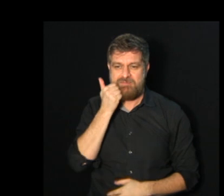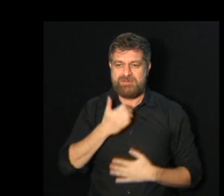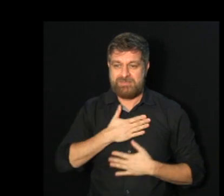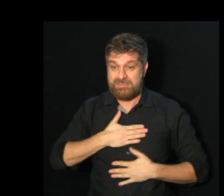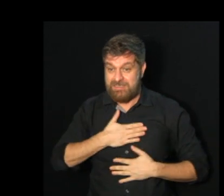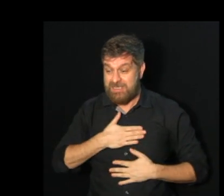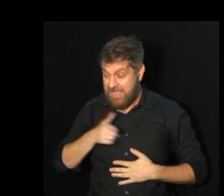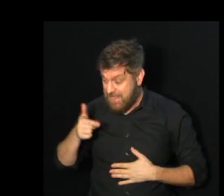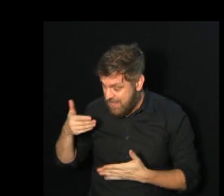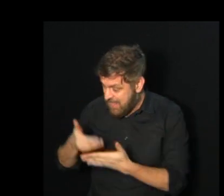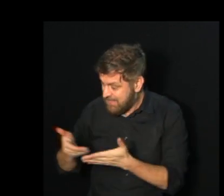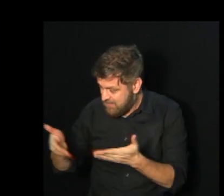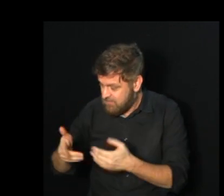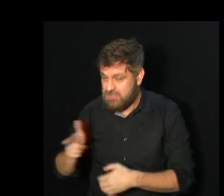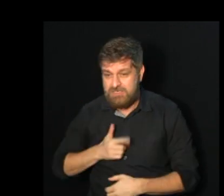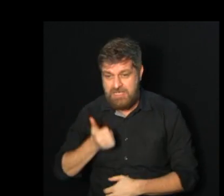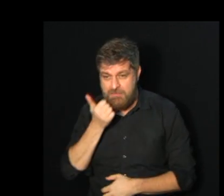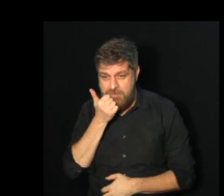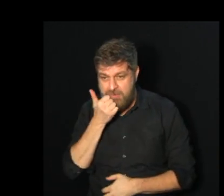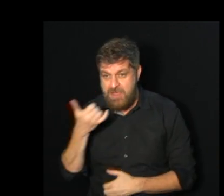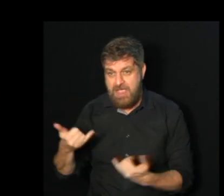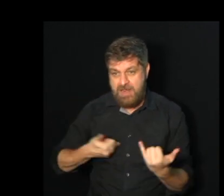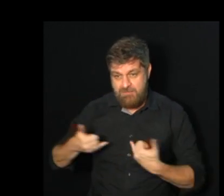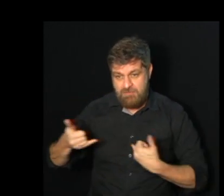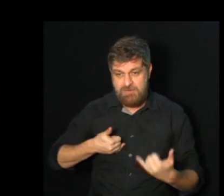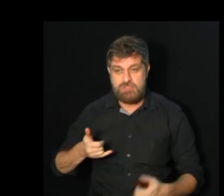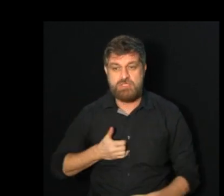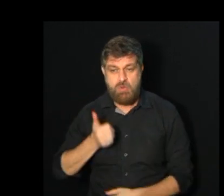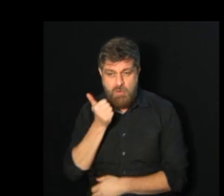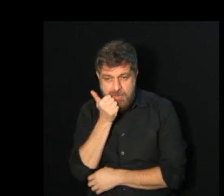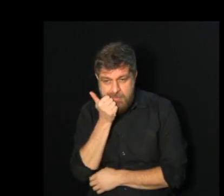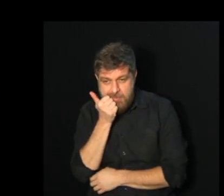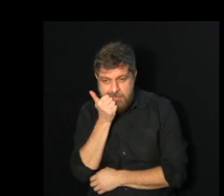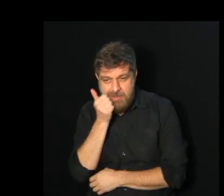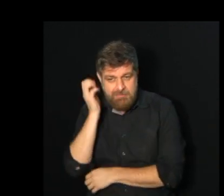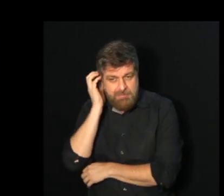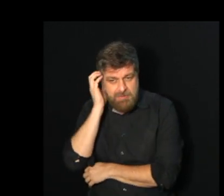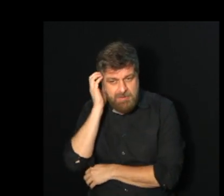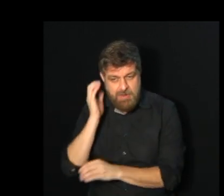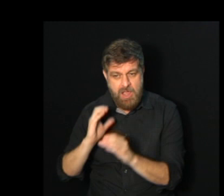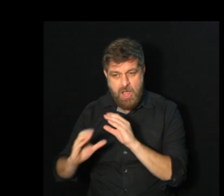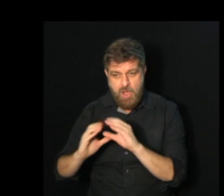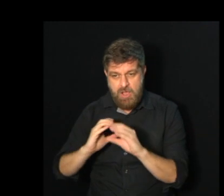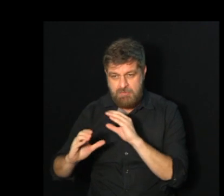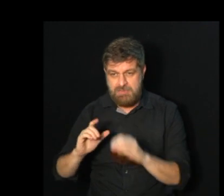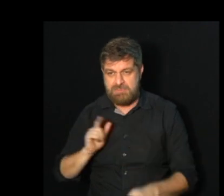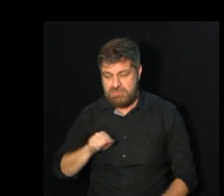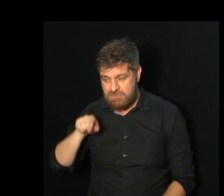radinho que ele ouve. Ele me contou o seguinte, ele tinha um radinho nosso, ele desviava a frequência